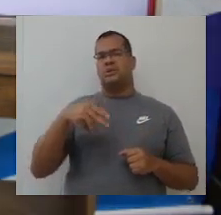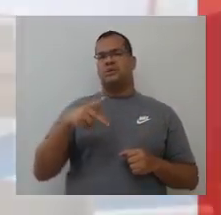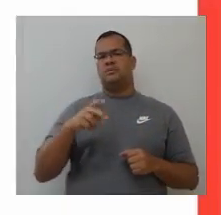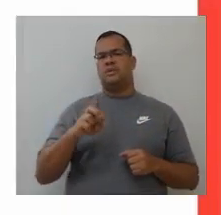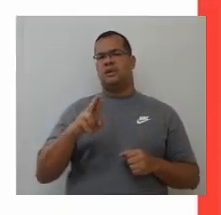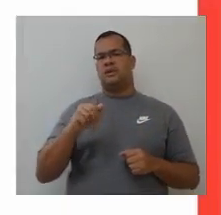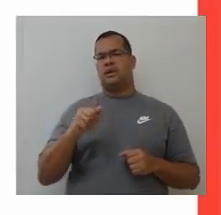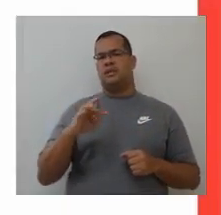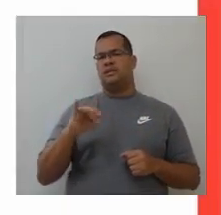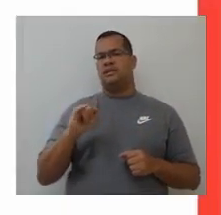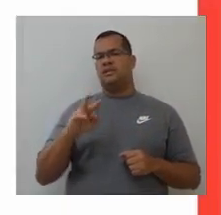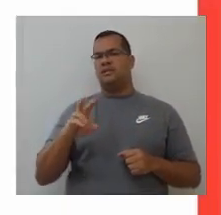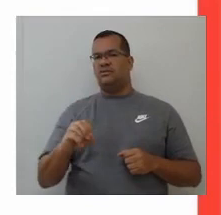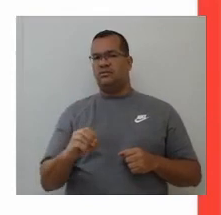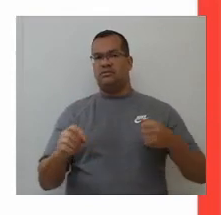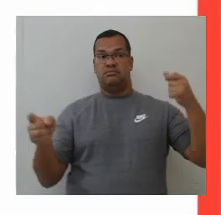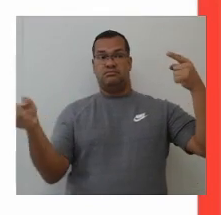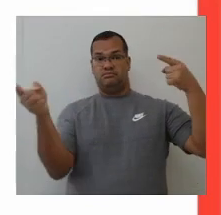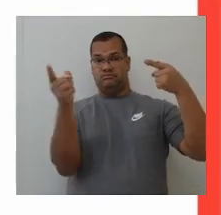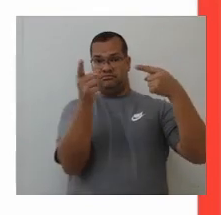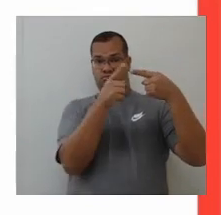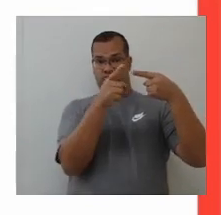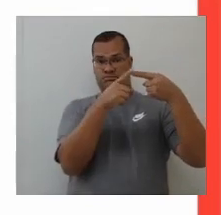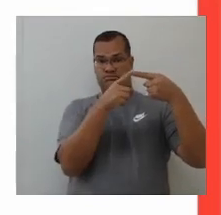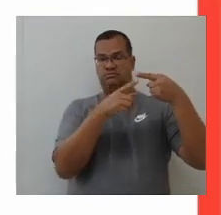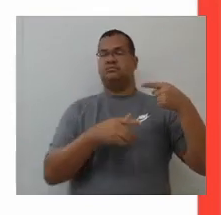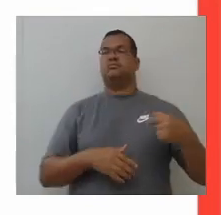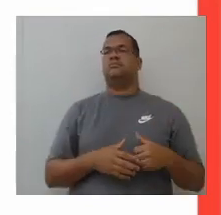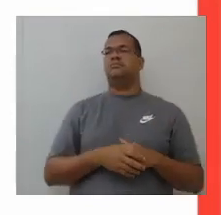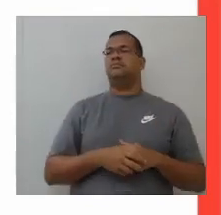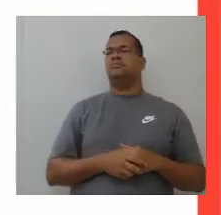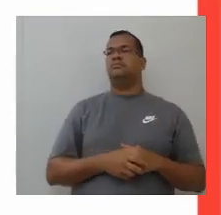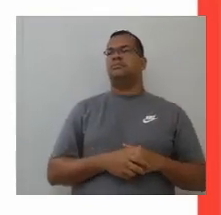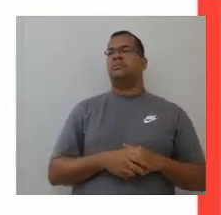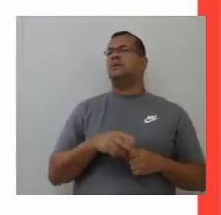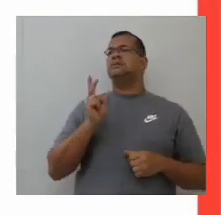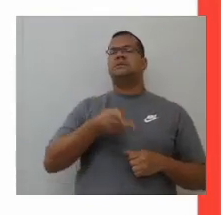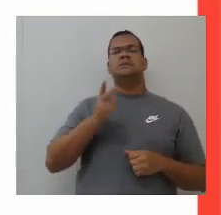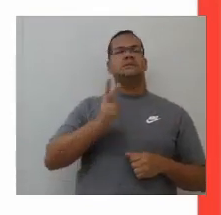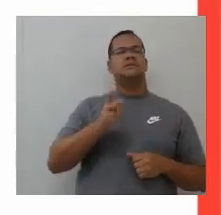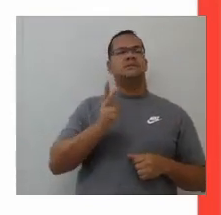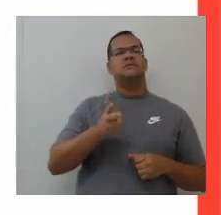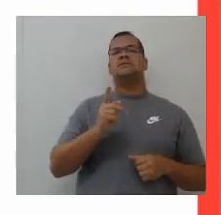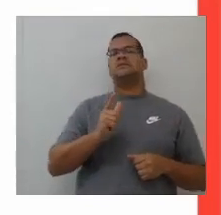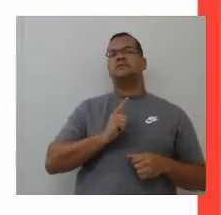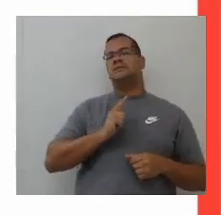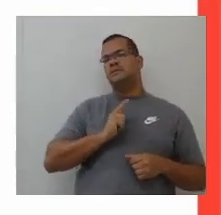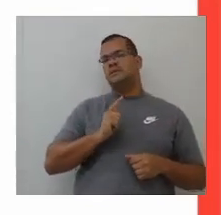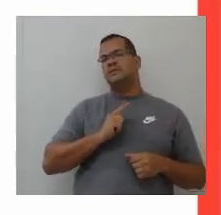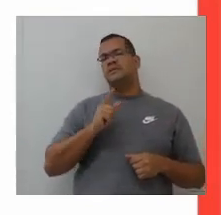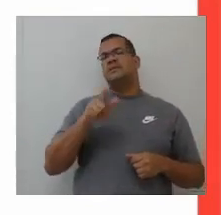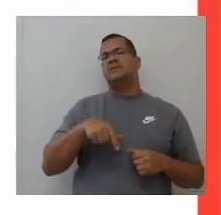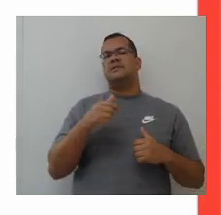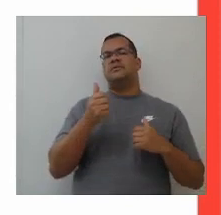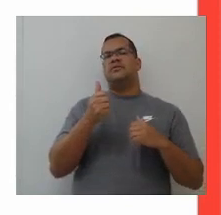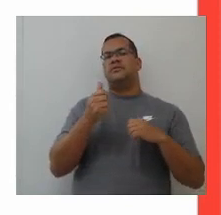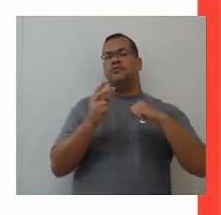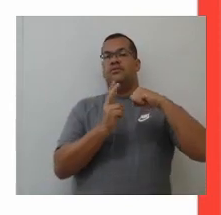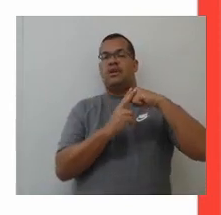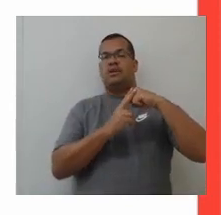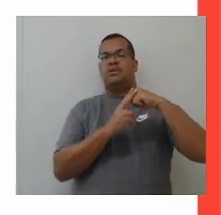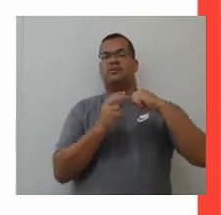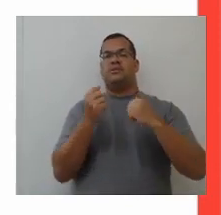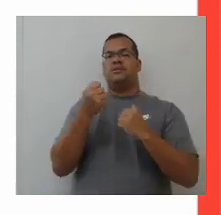one, as question tags de frases no imperativo, elas serão feitas utilizando o auxiliar